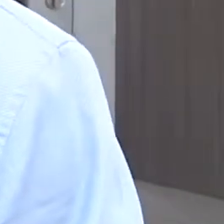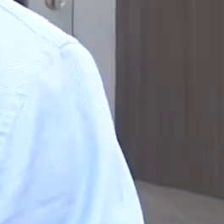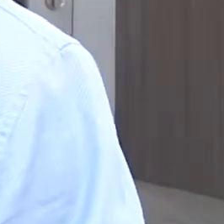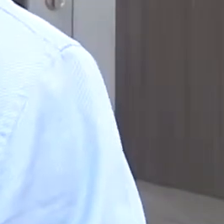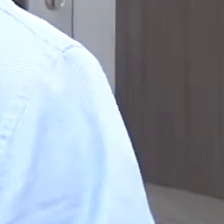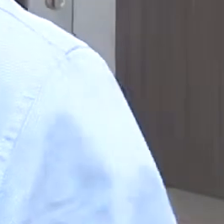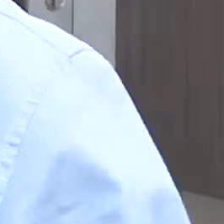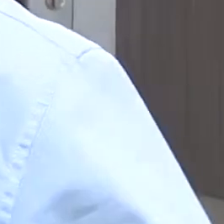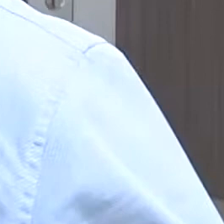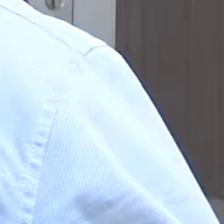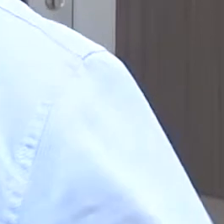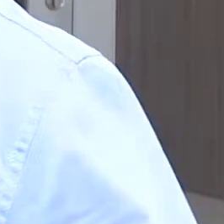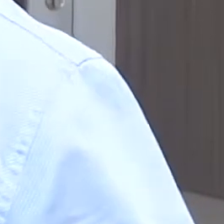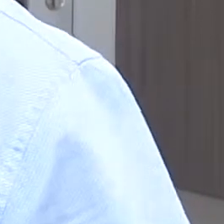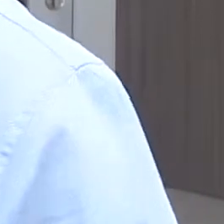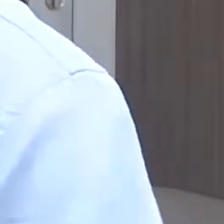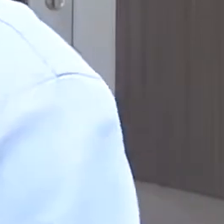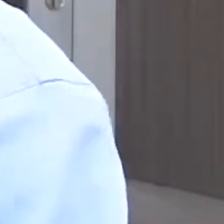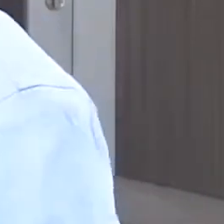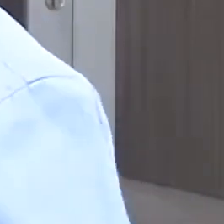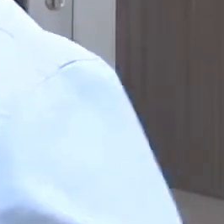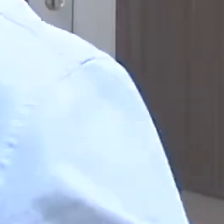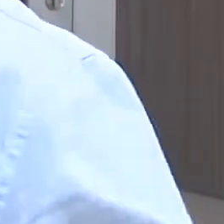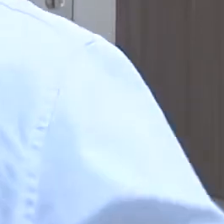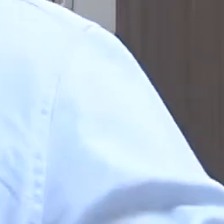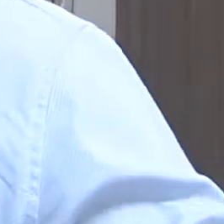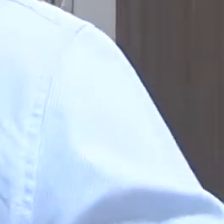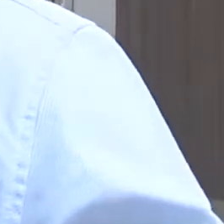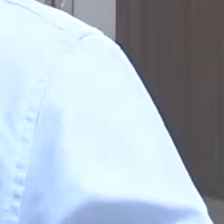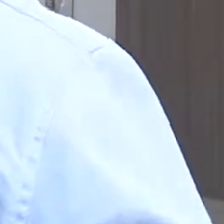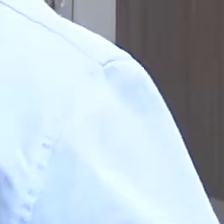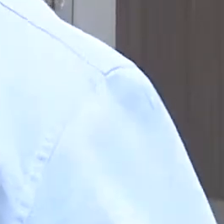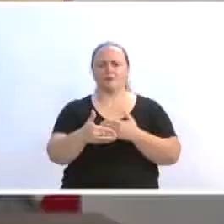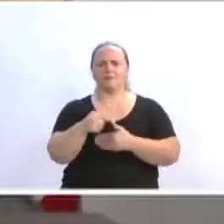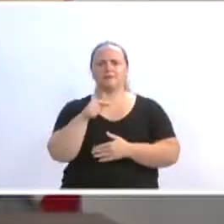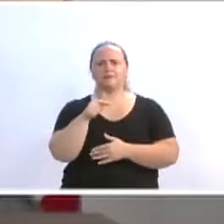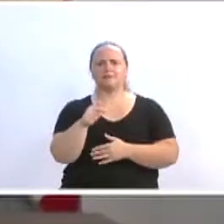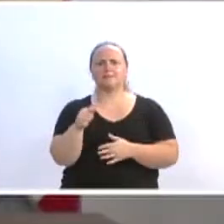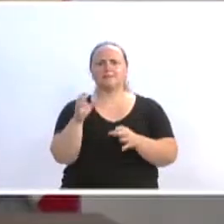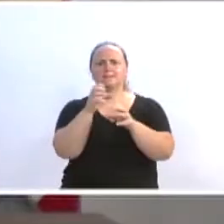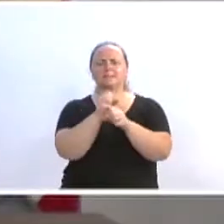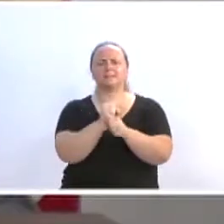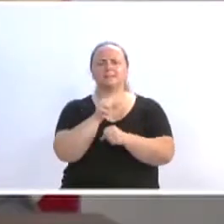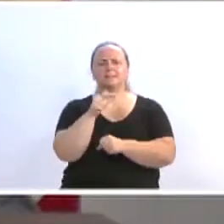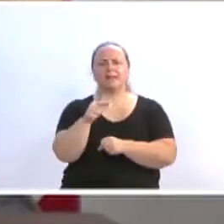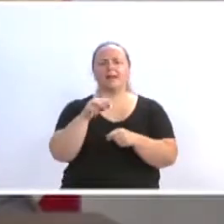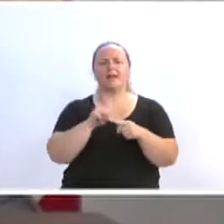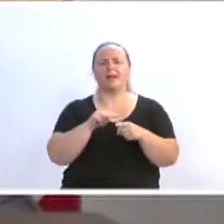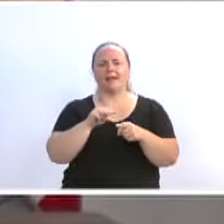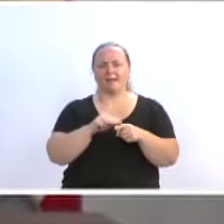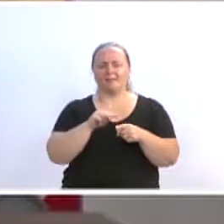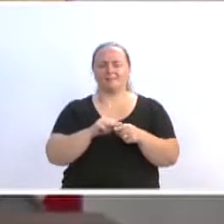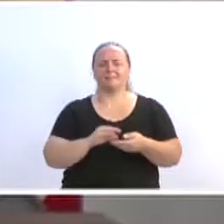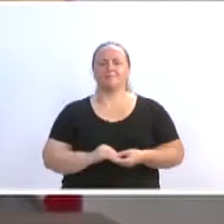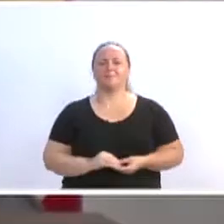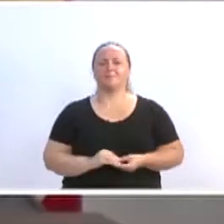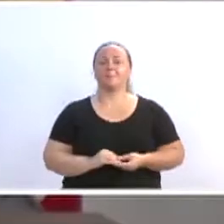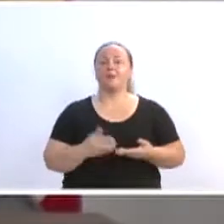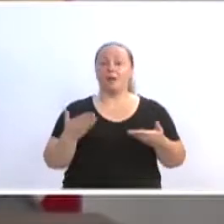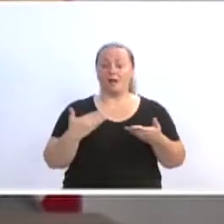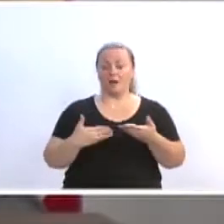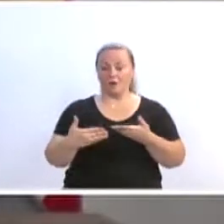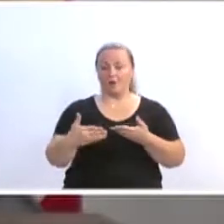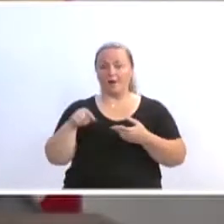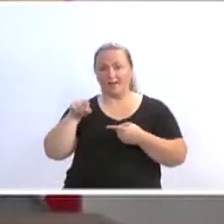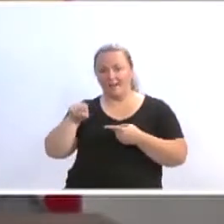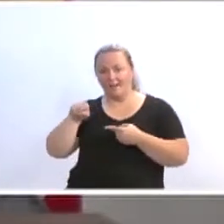essa tubulação, porque se ela não comportar o que já existe, imagina-se conforme vai crescendo. O vereador Ricardo Alba parabenizou os novos